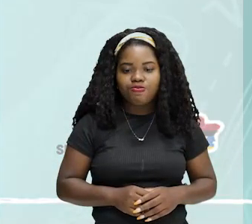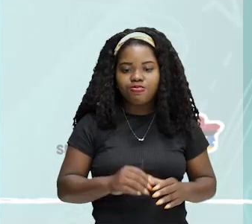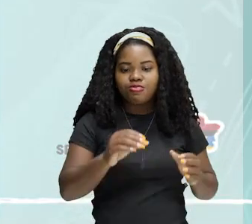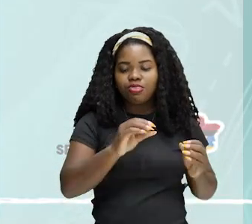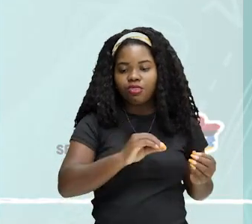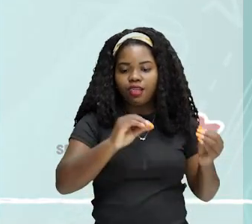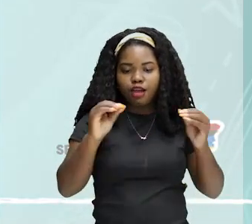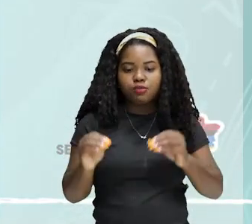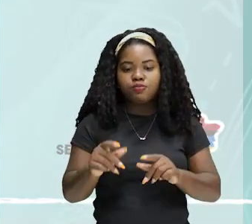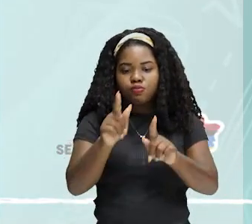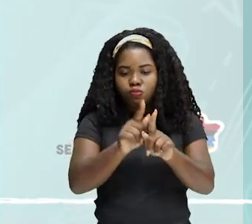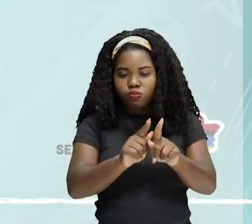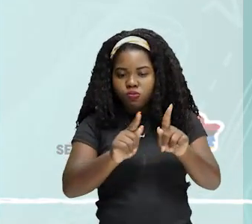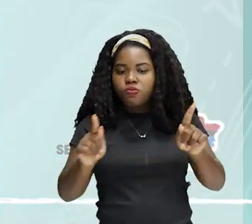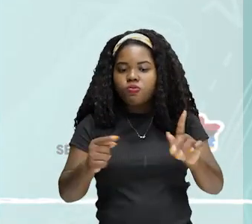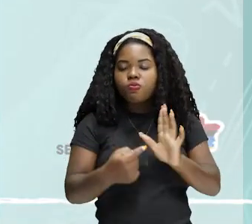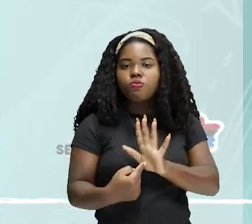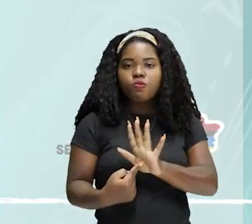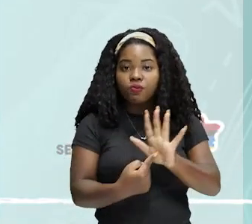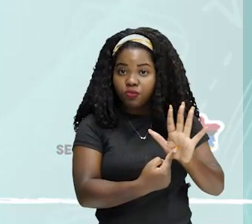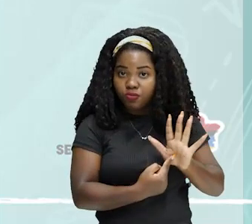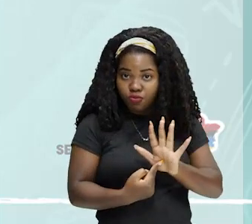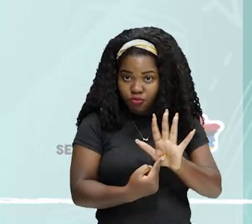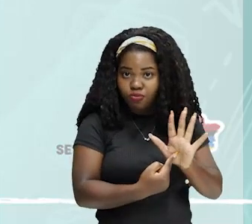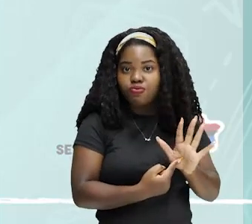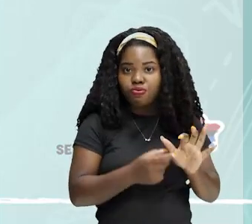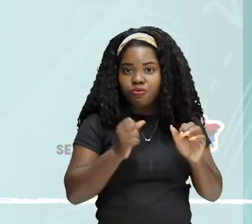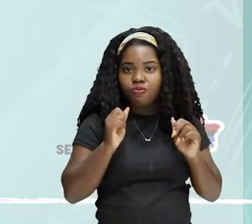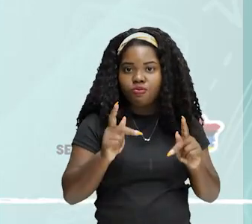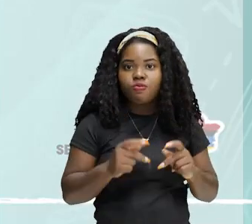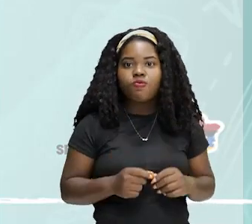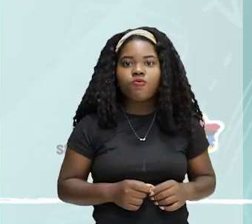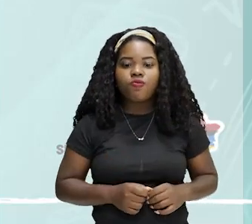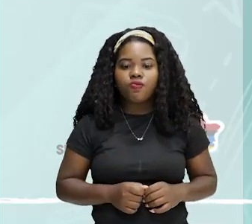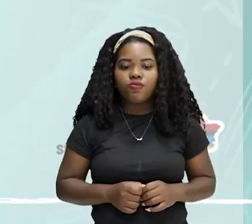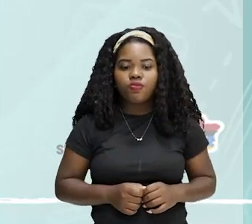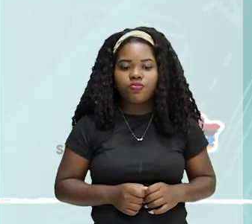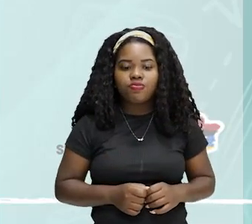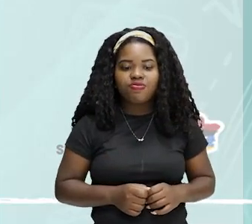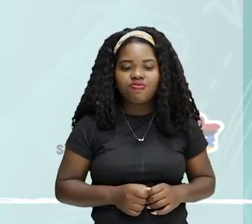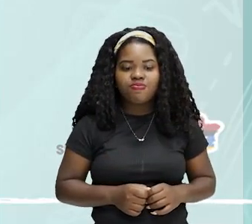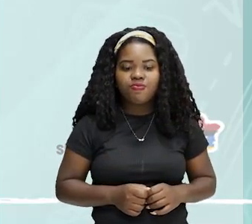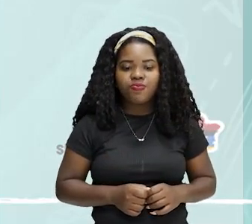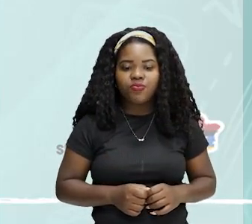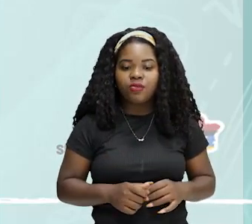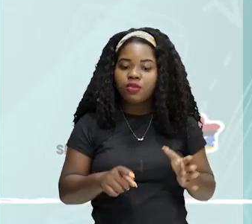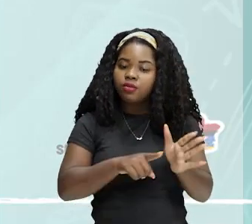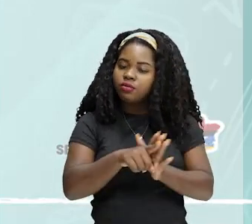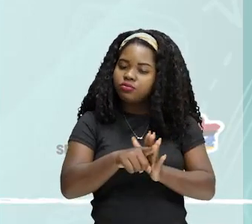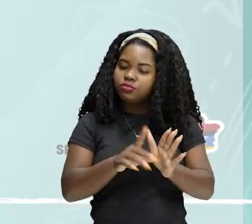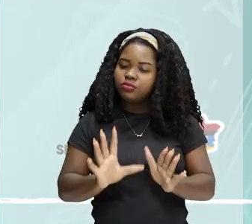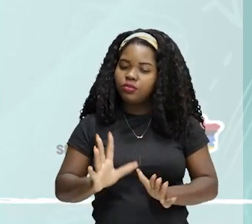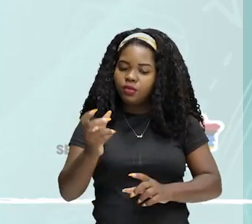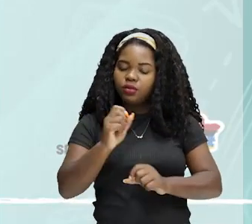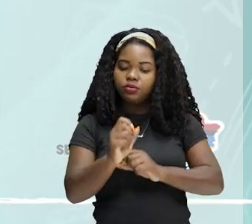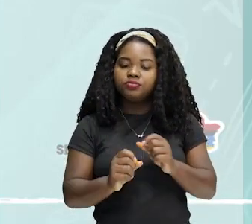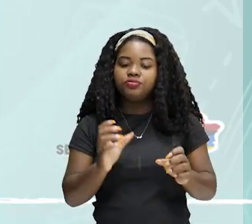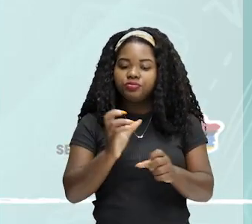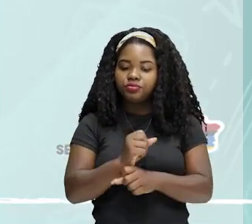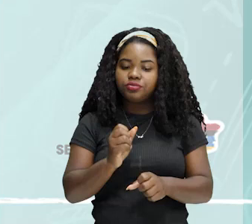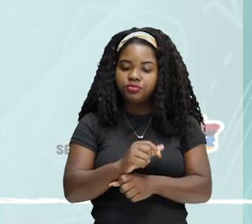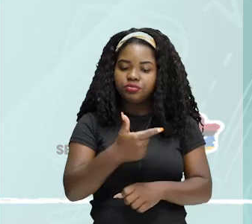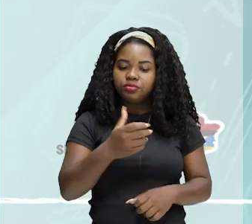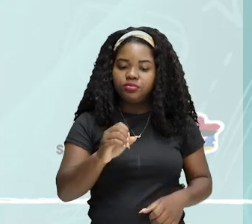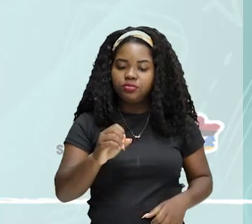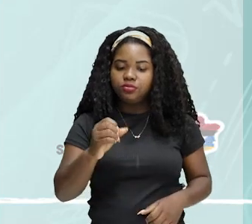um gráfico que mostra isso em horas para vocês. Isso numa pesquisa realizada em 2015.